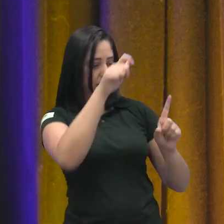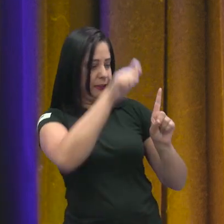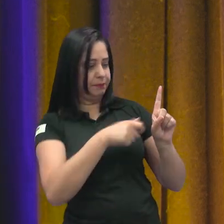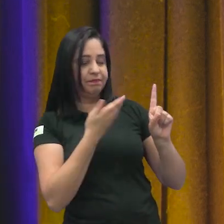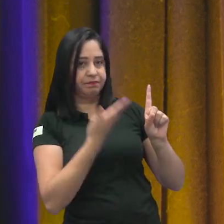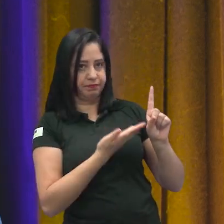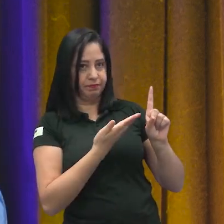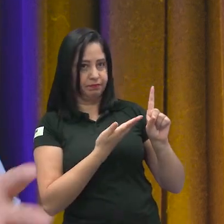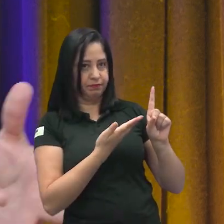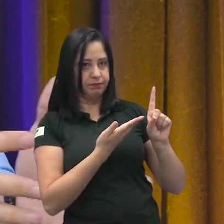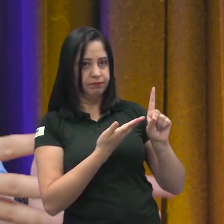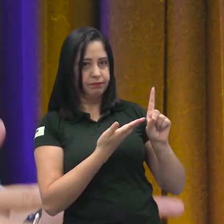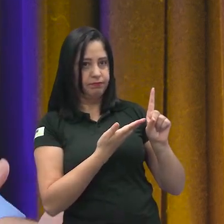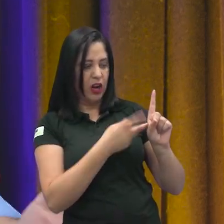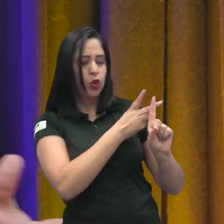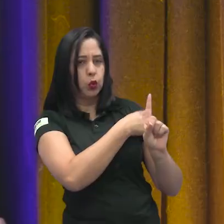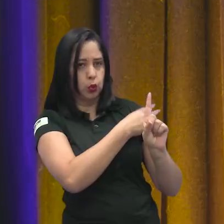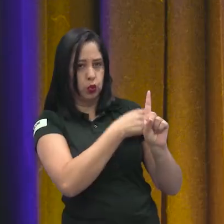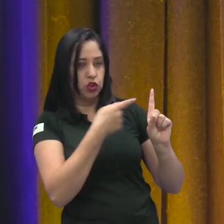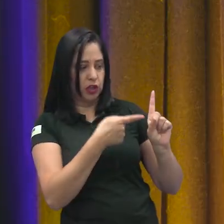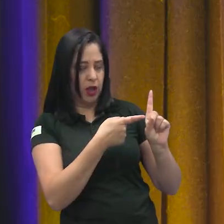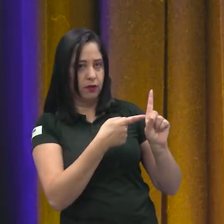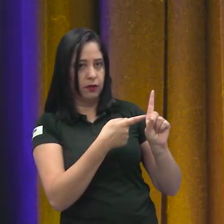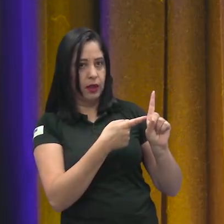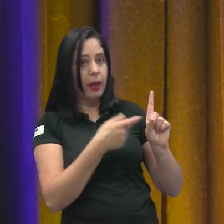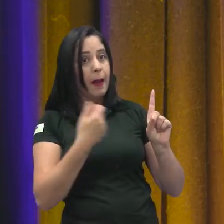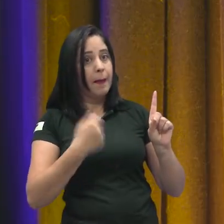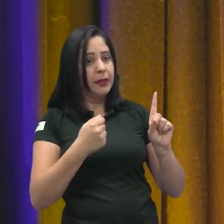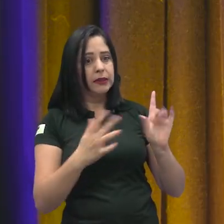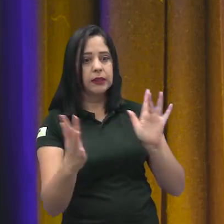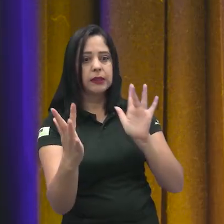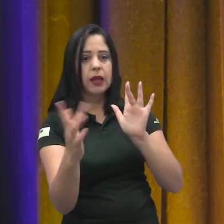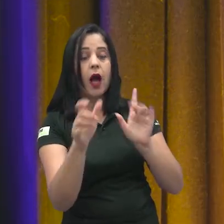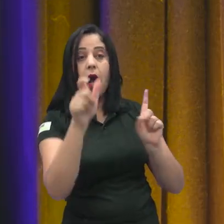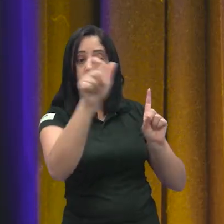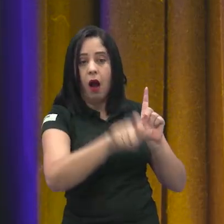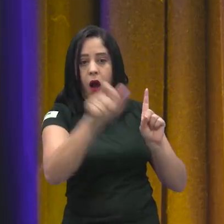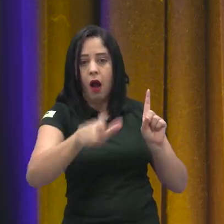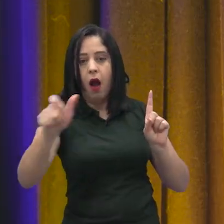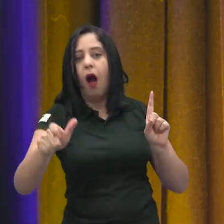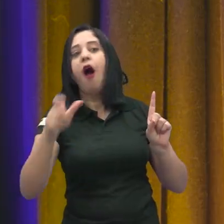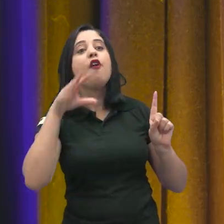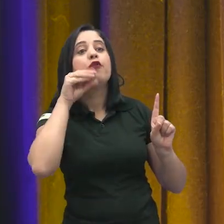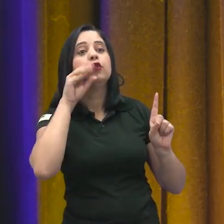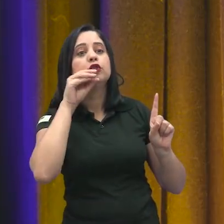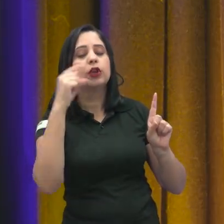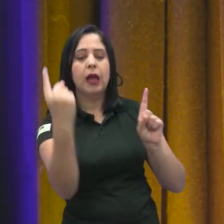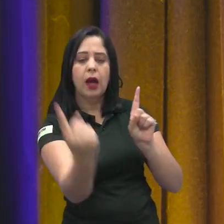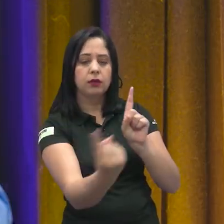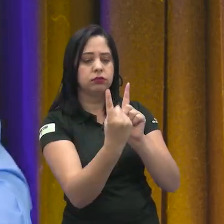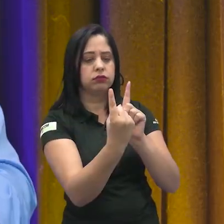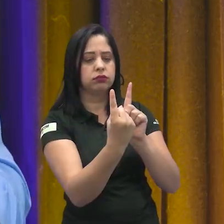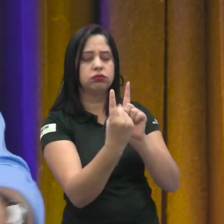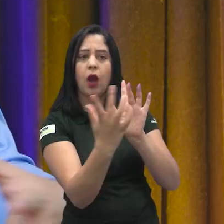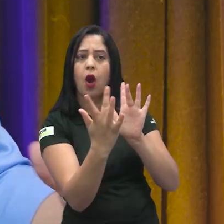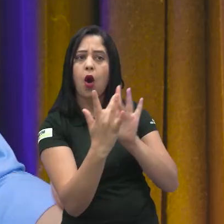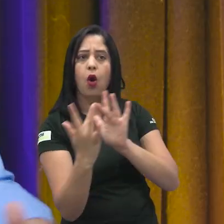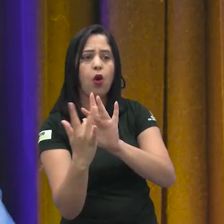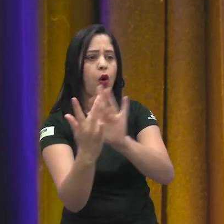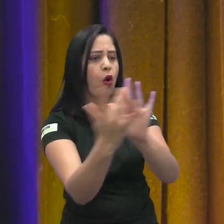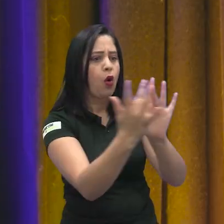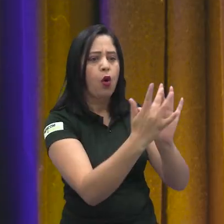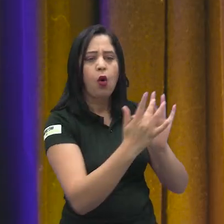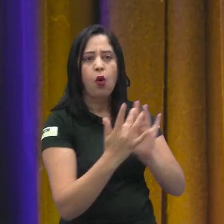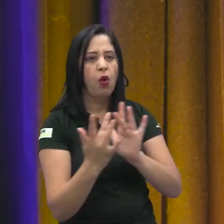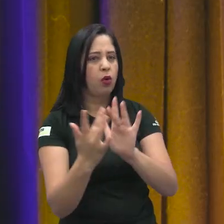uma liderança apenas de escritório, no meu caso de gabinete, mas interagindo com todos os graus